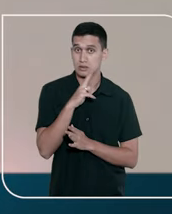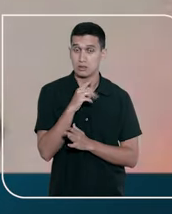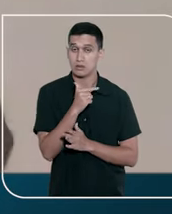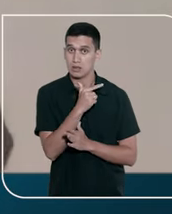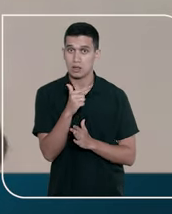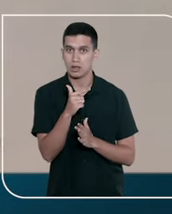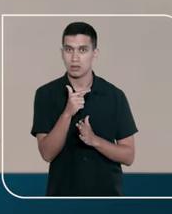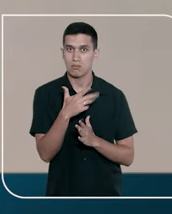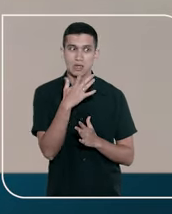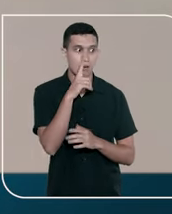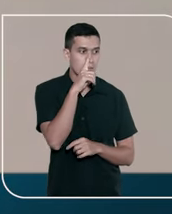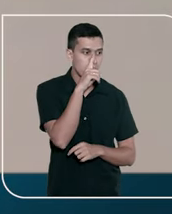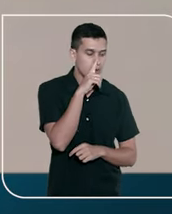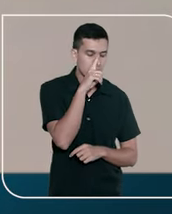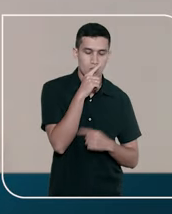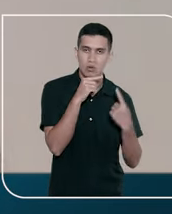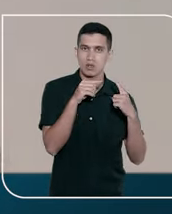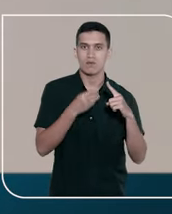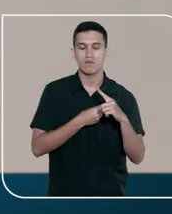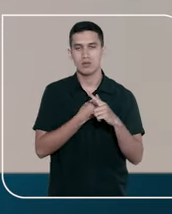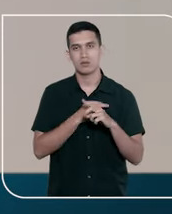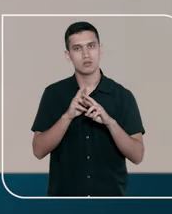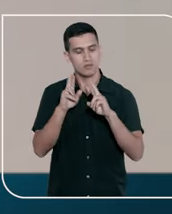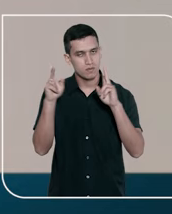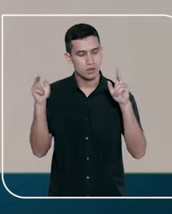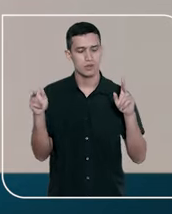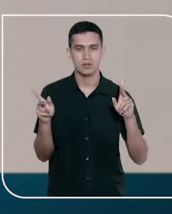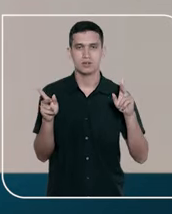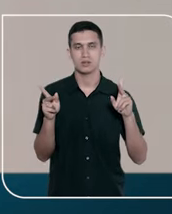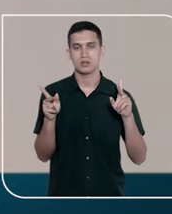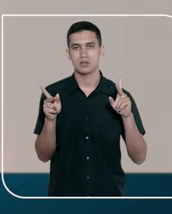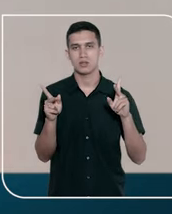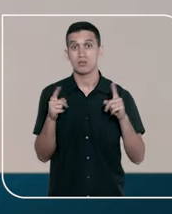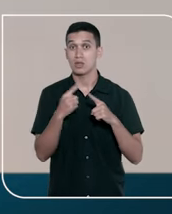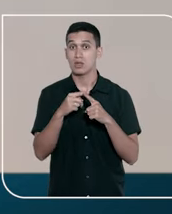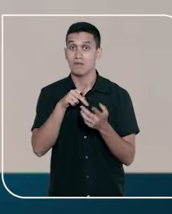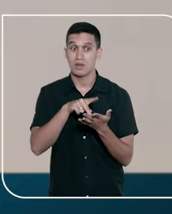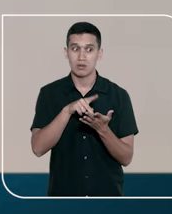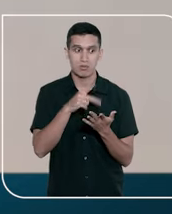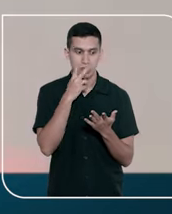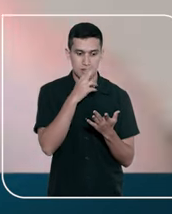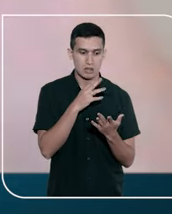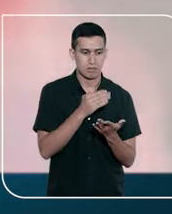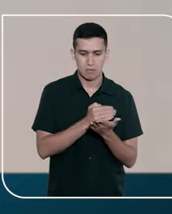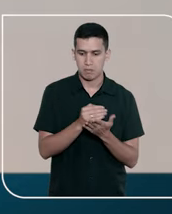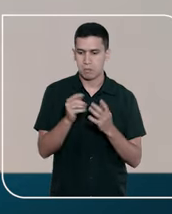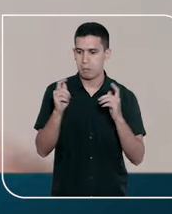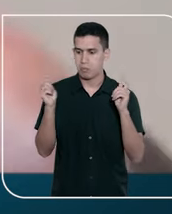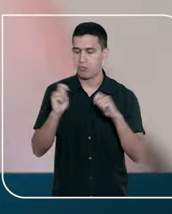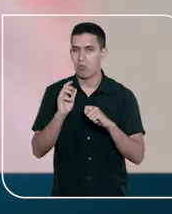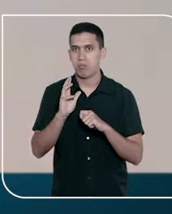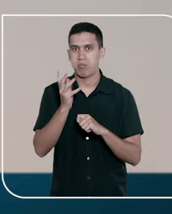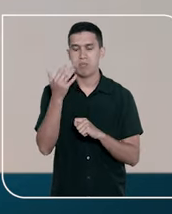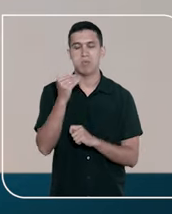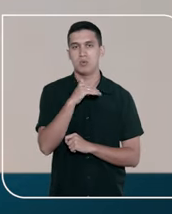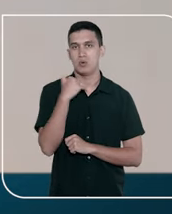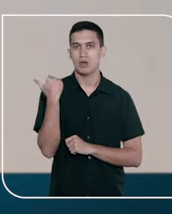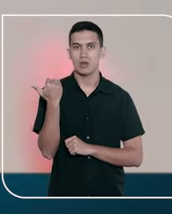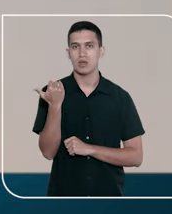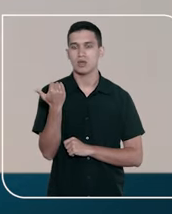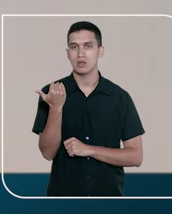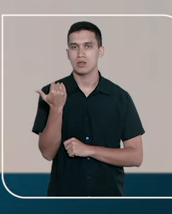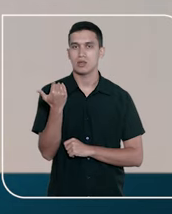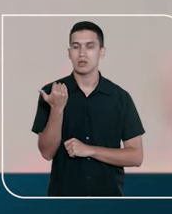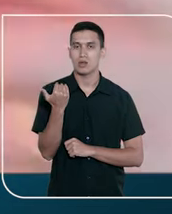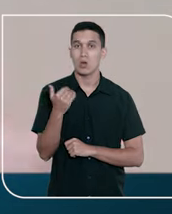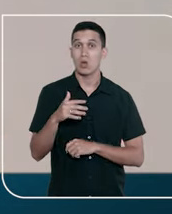à vida é o contrário. Na realidade, seria ameaça à vida não recusa o plano de saúde quando